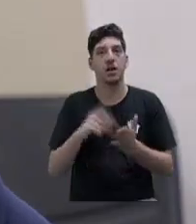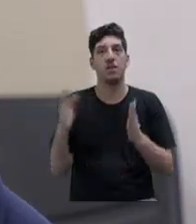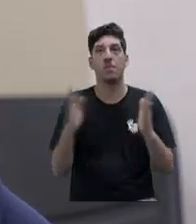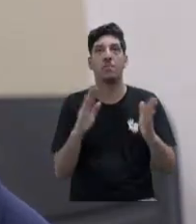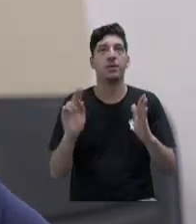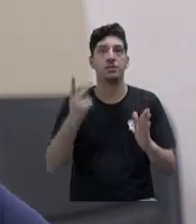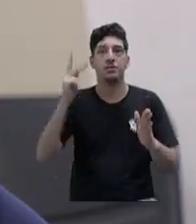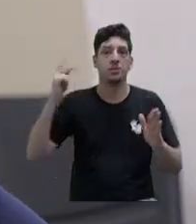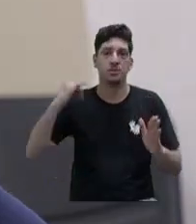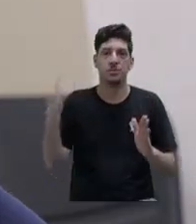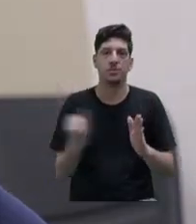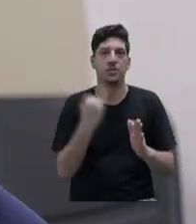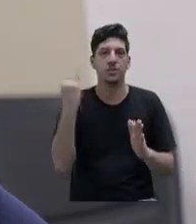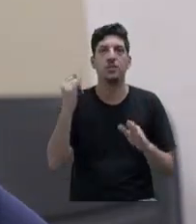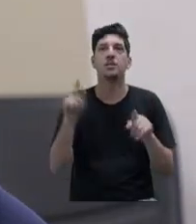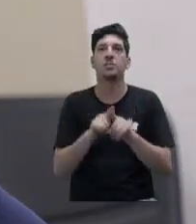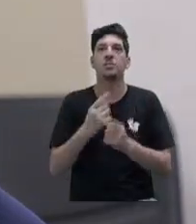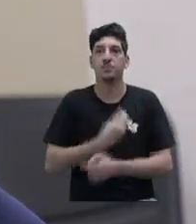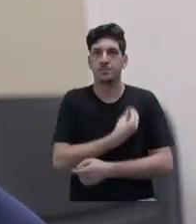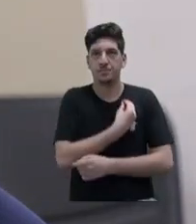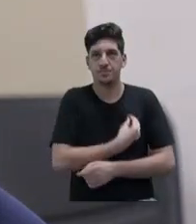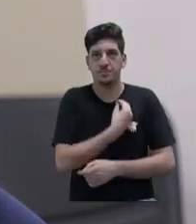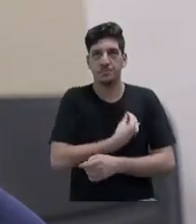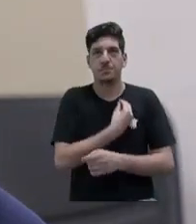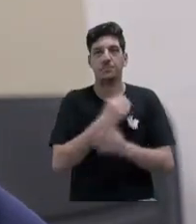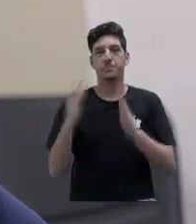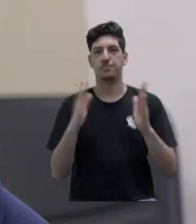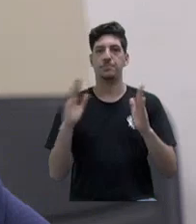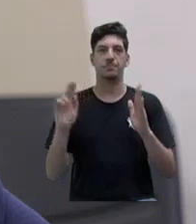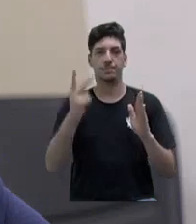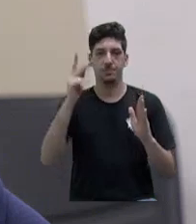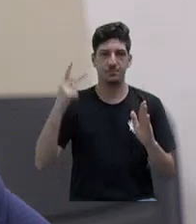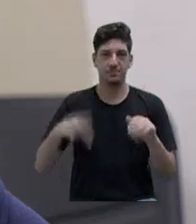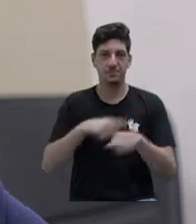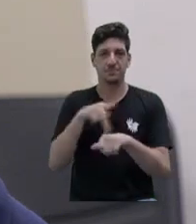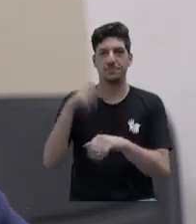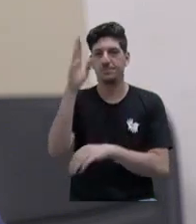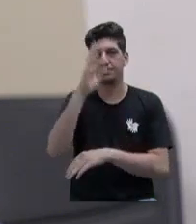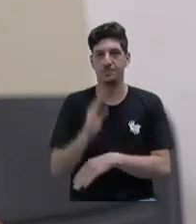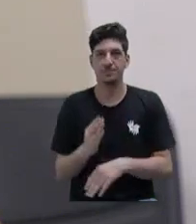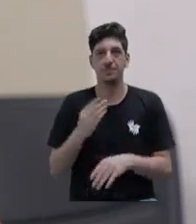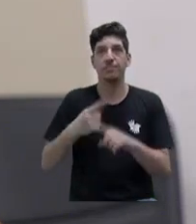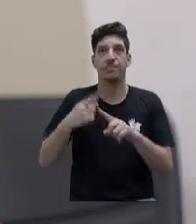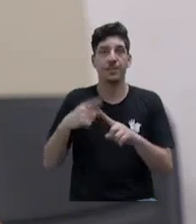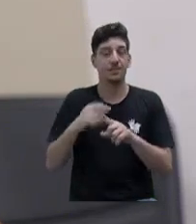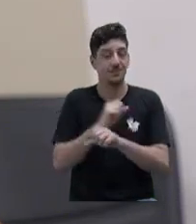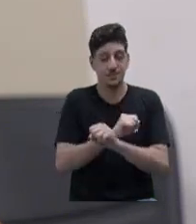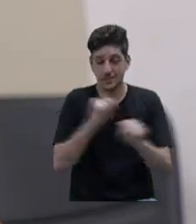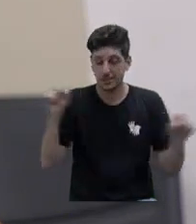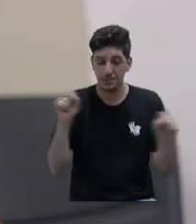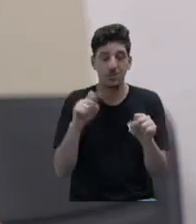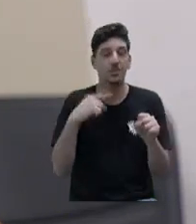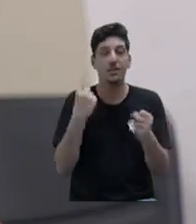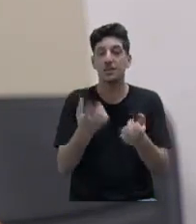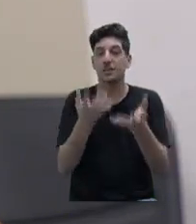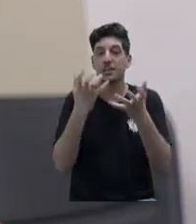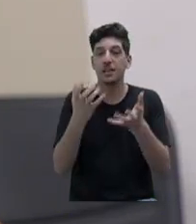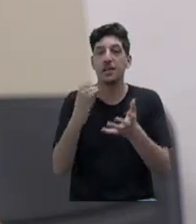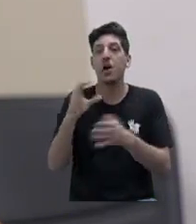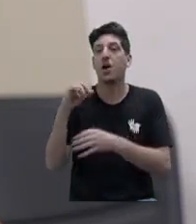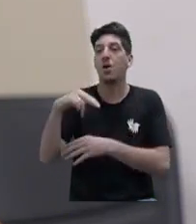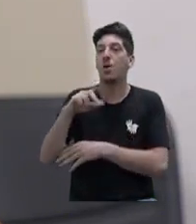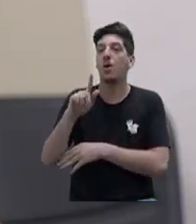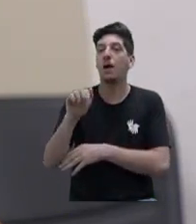histórico, vivemos um momento histórico no nosso país, onde, sabe, Lenin, é impossível querer que um congadeiro